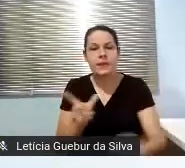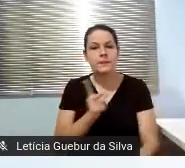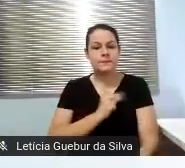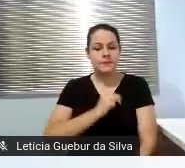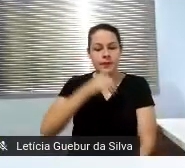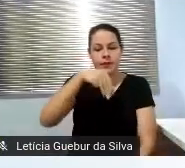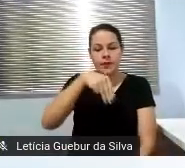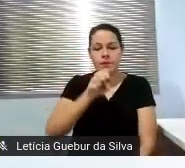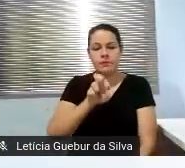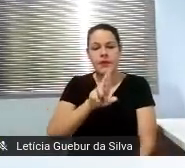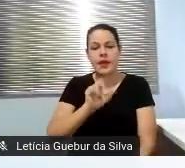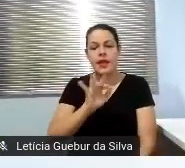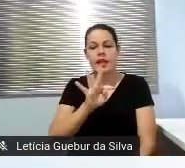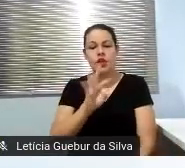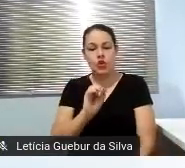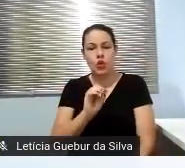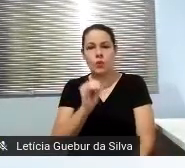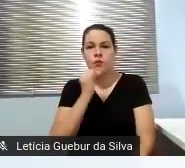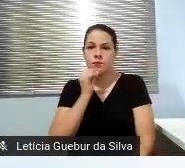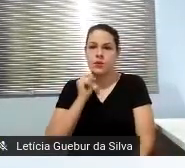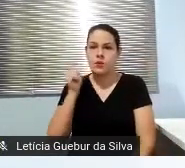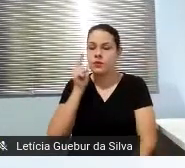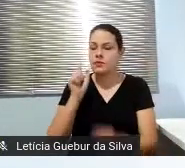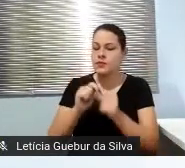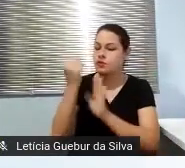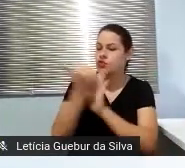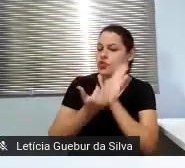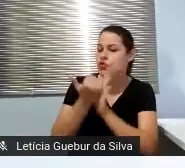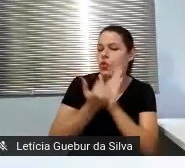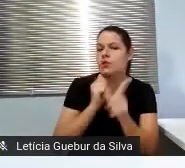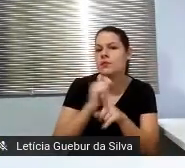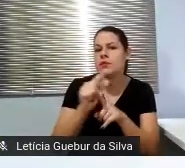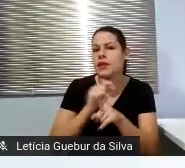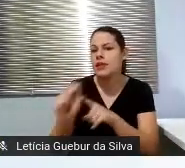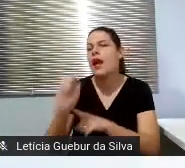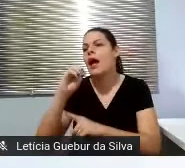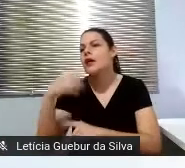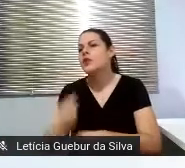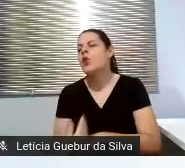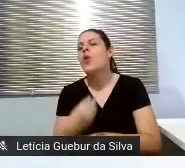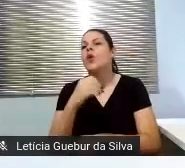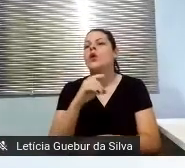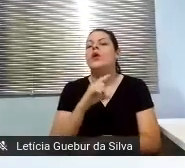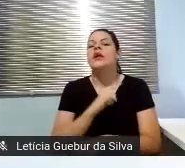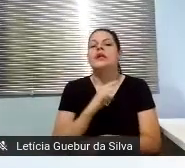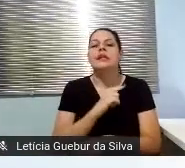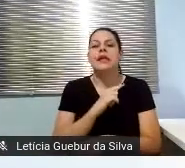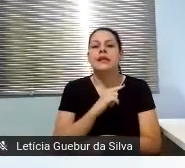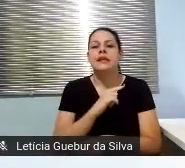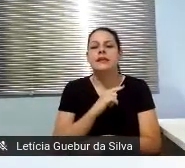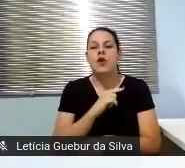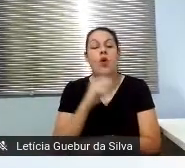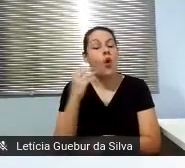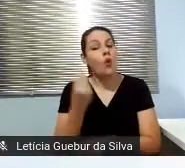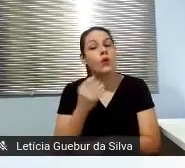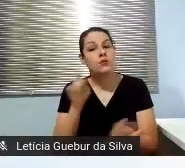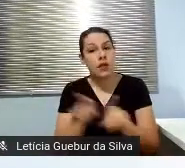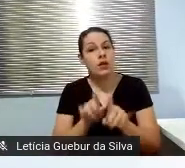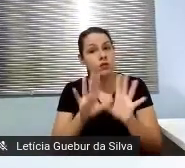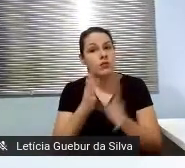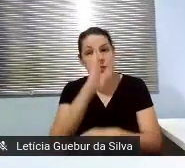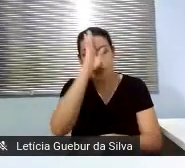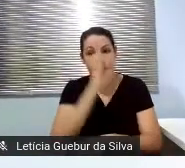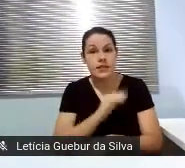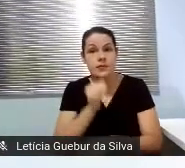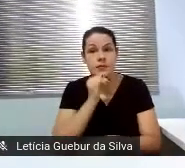um determinado nível de desconto na sua mensalidade, ter isenção de mensalidade, você tem que fazer uma prova e